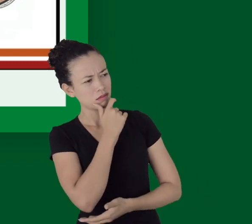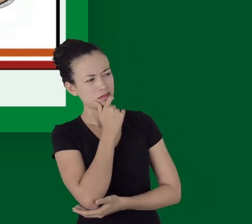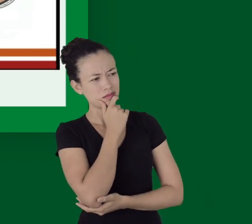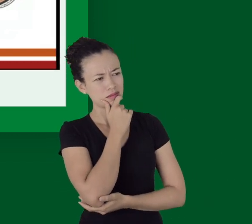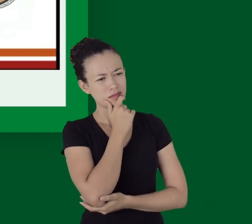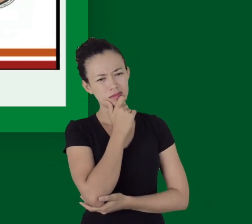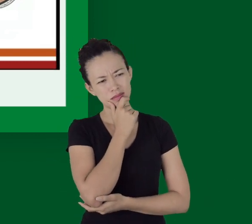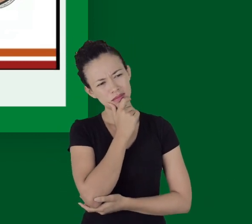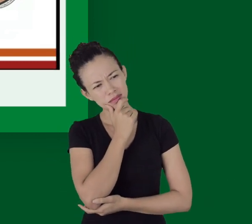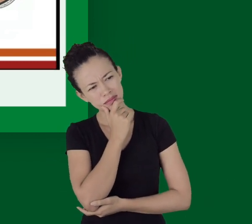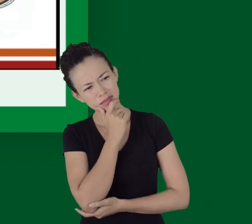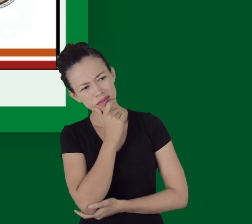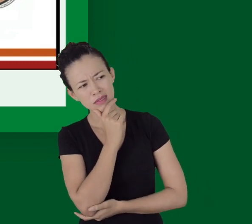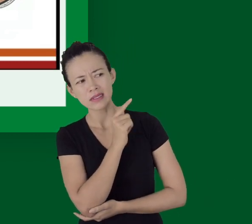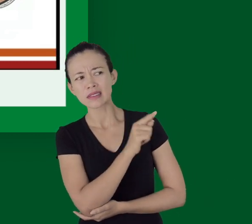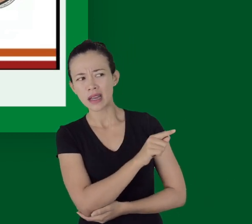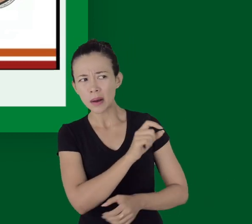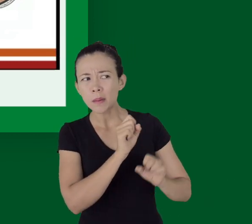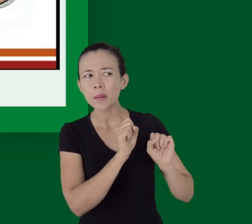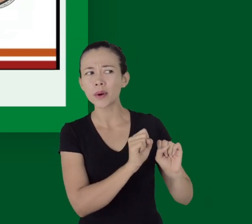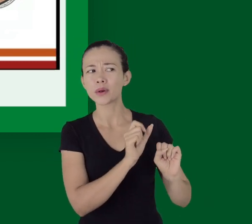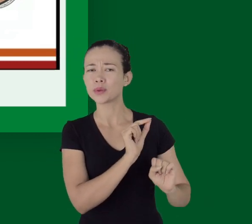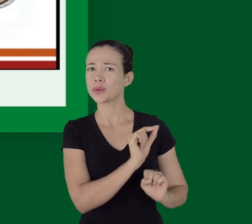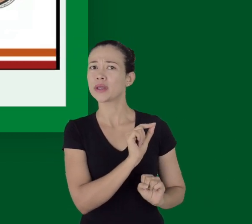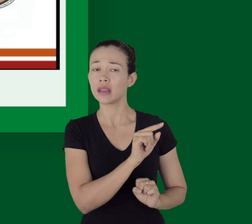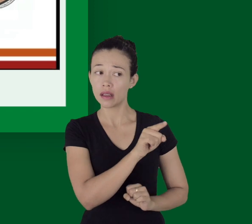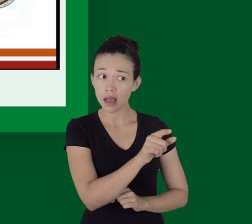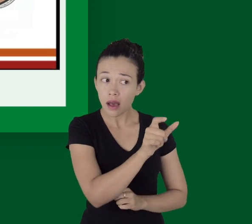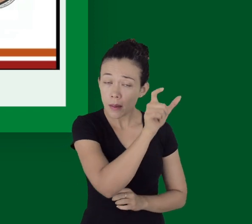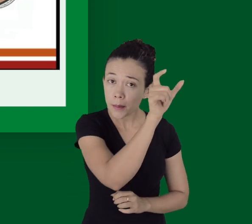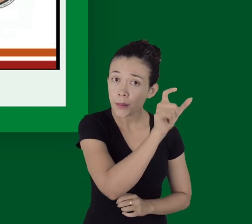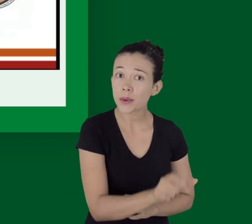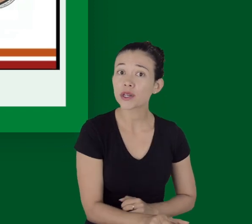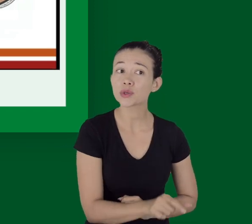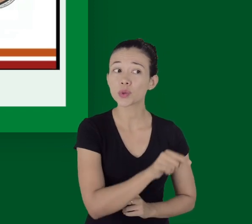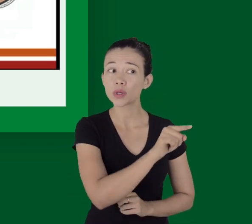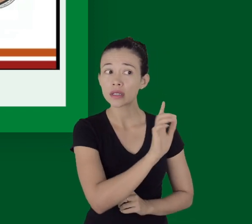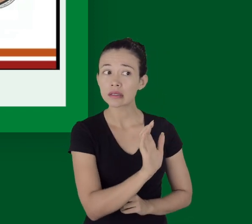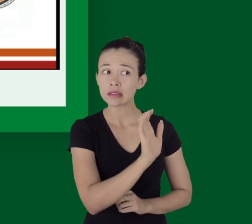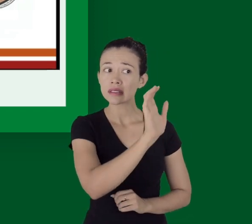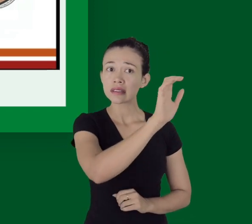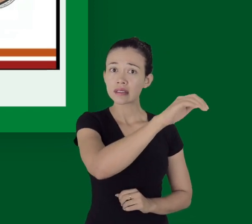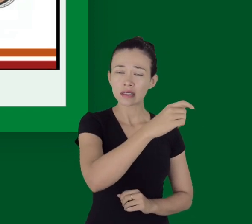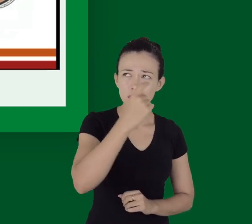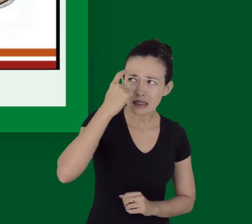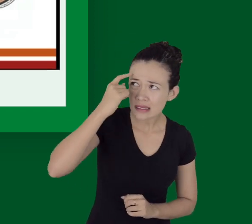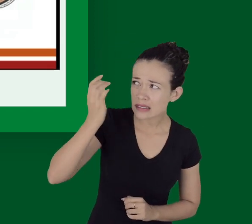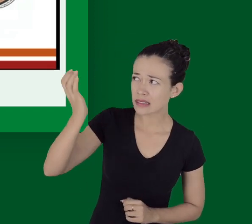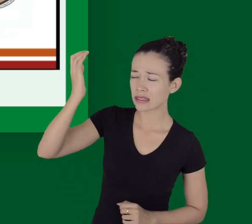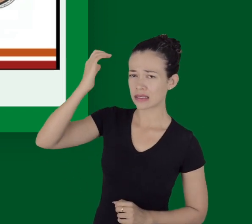e isso te chama a atenção em relação a grandes possibilidades